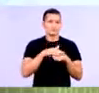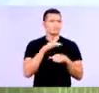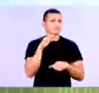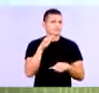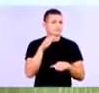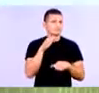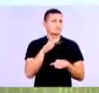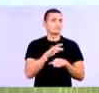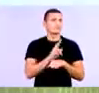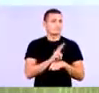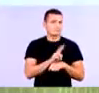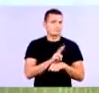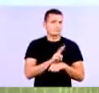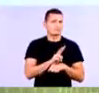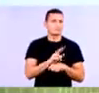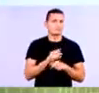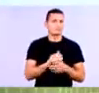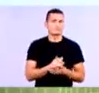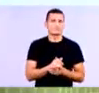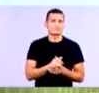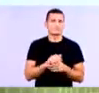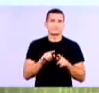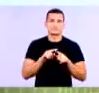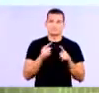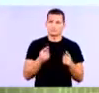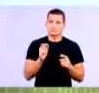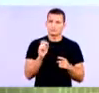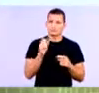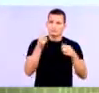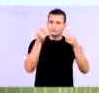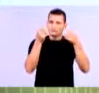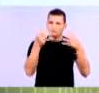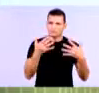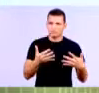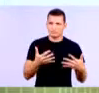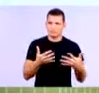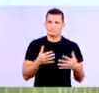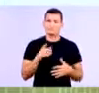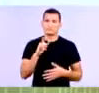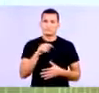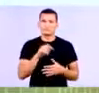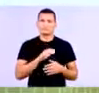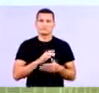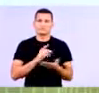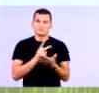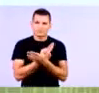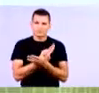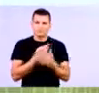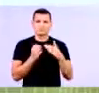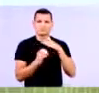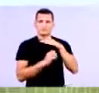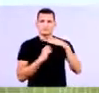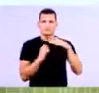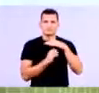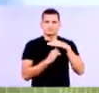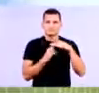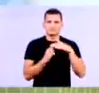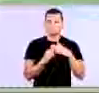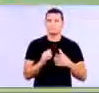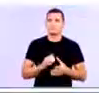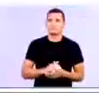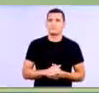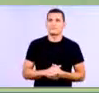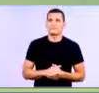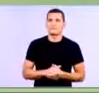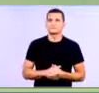hein? Certo? Mas o que nós acabamos de falar é o que mais acontece nas empresas, certo?